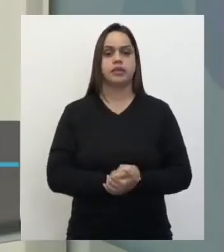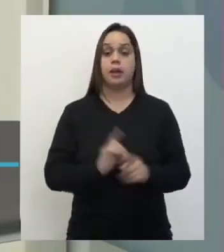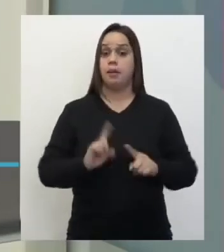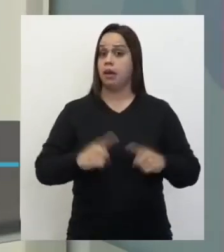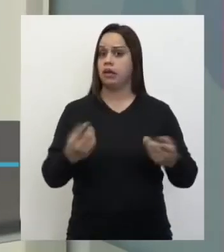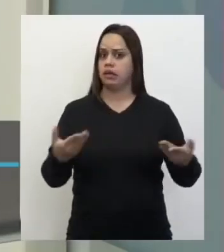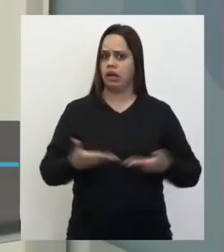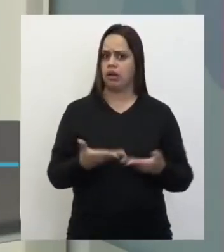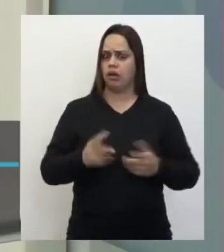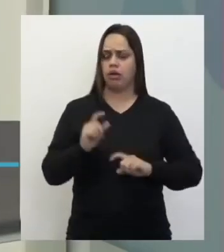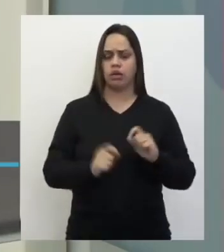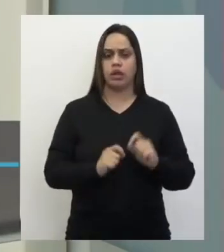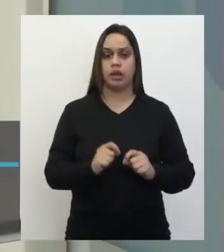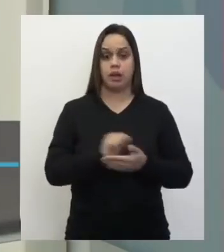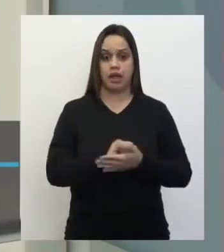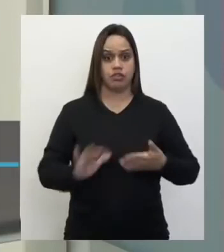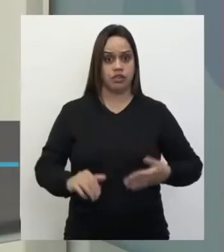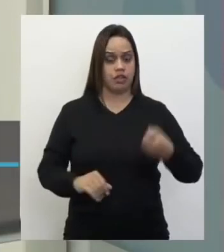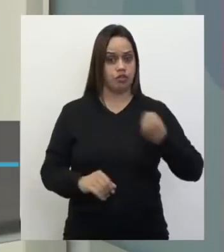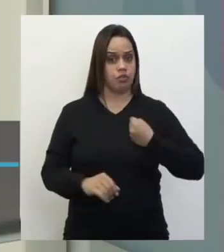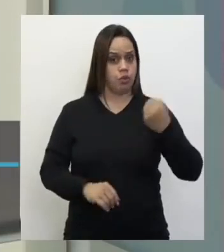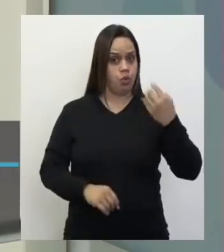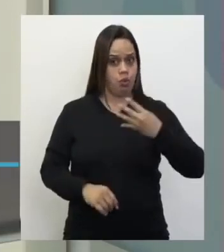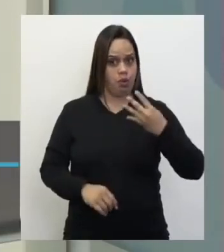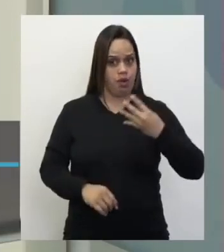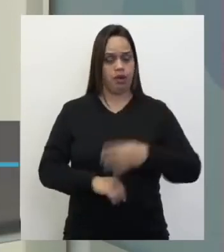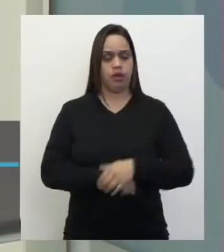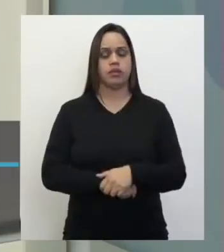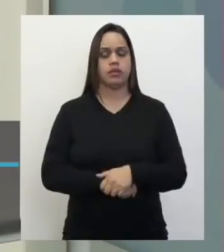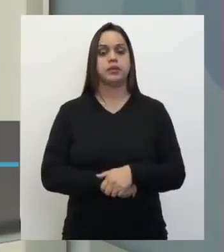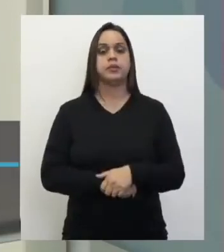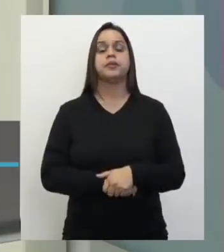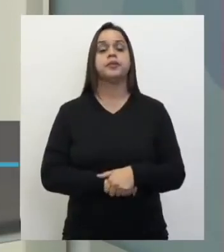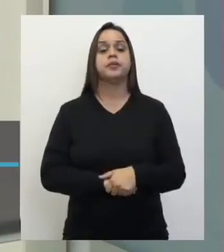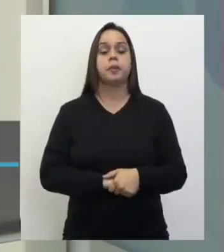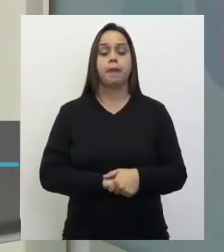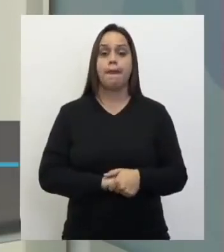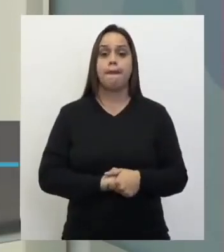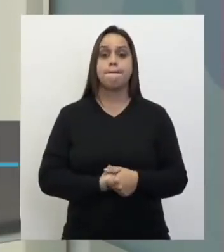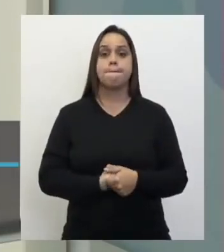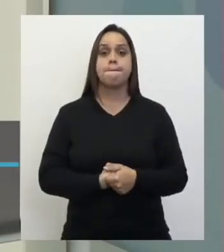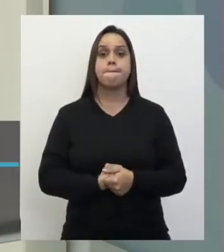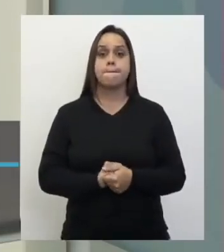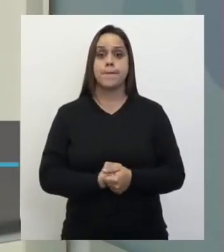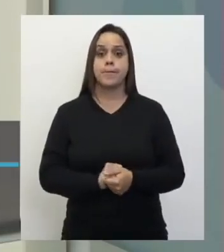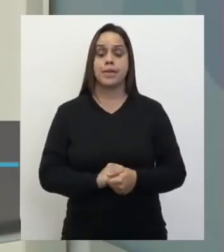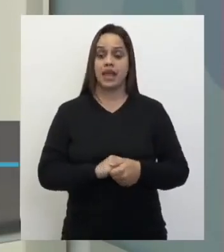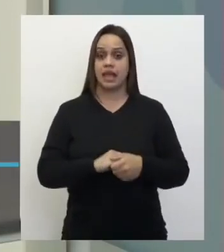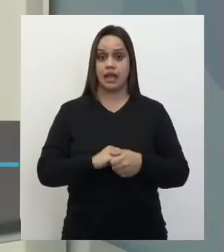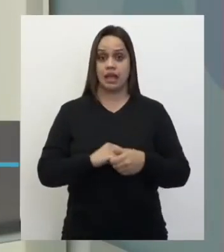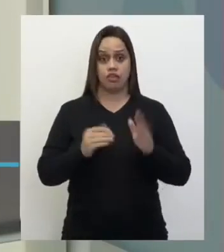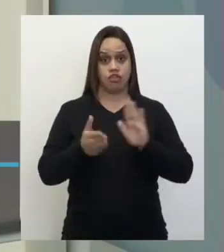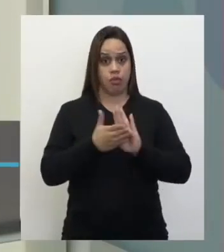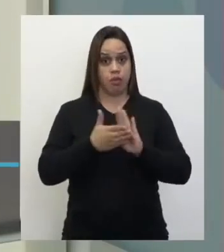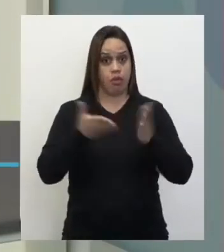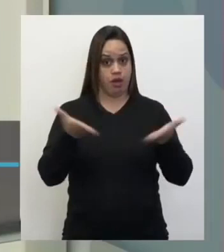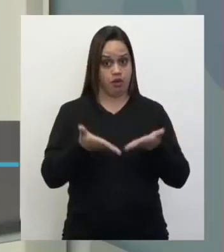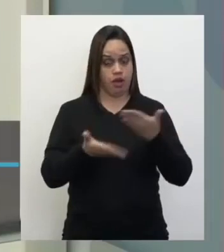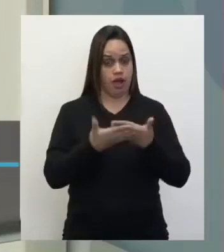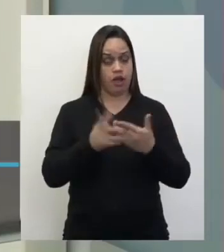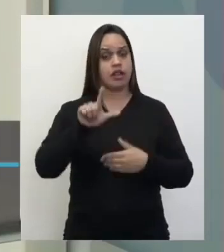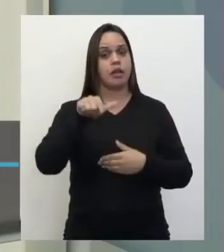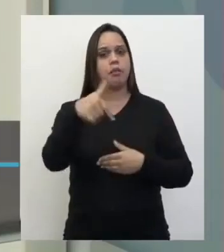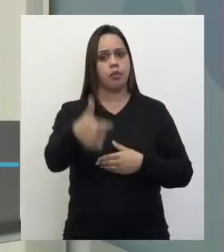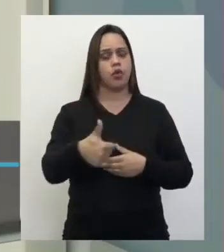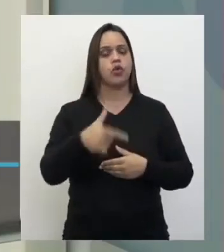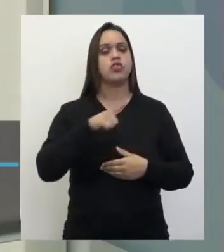Agora, para a atividade 4, que a gente propõe ainda nessa aula e que vai ter continuidade depois no